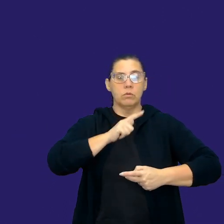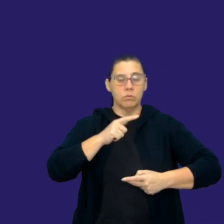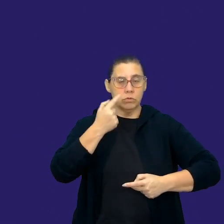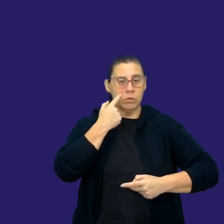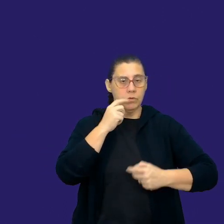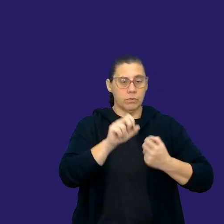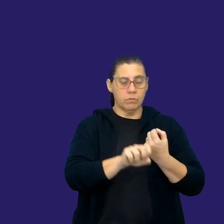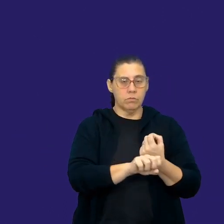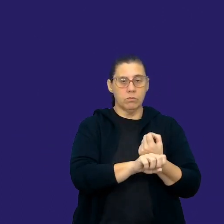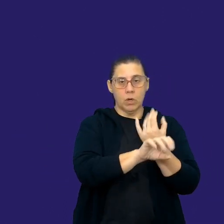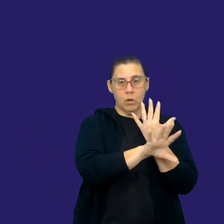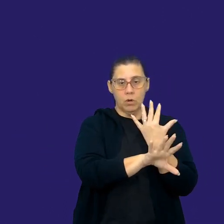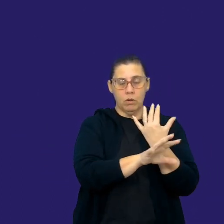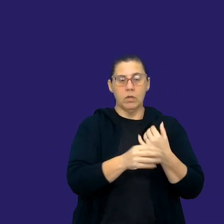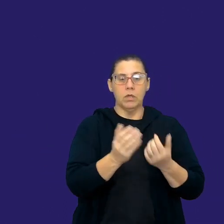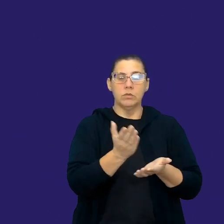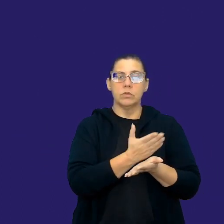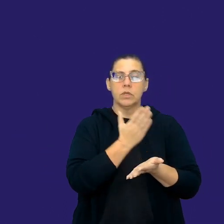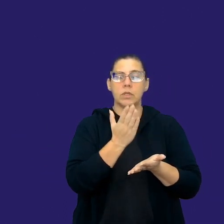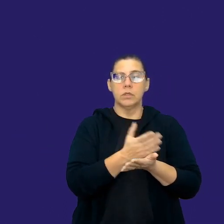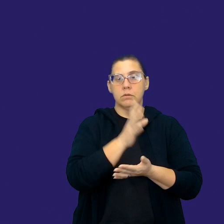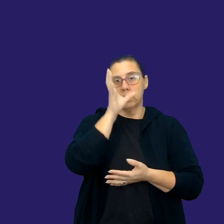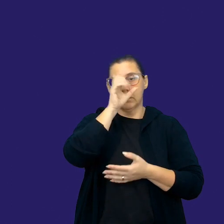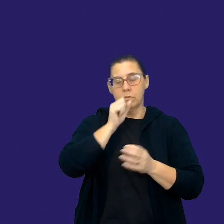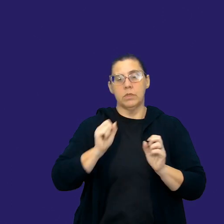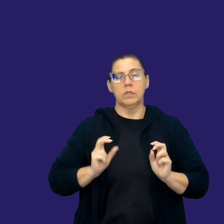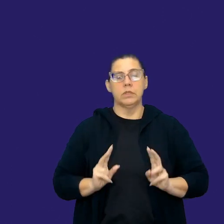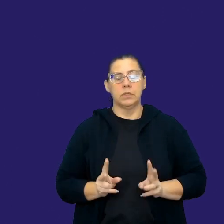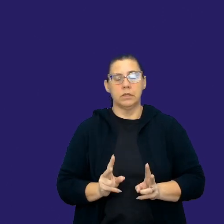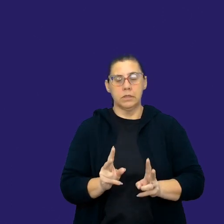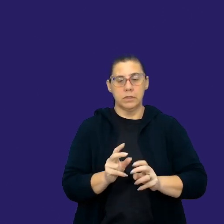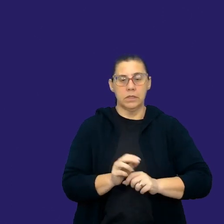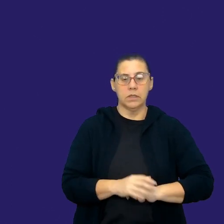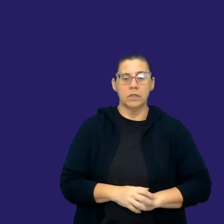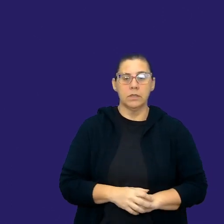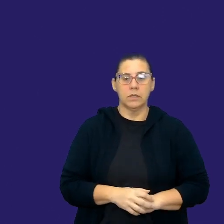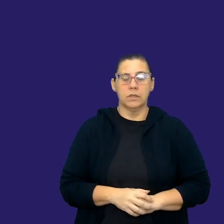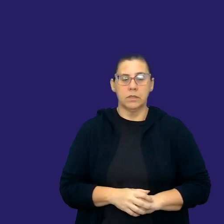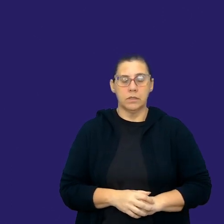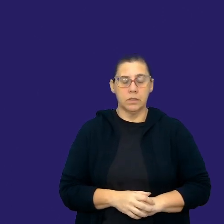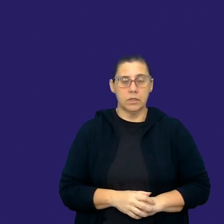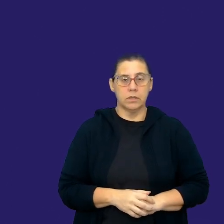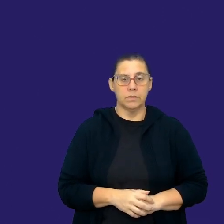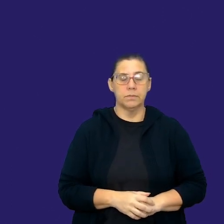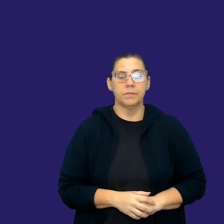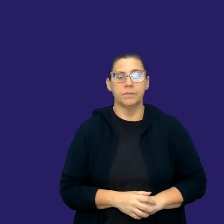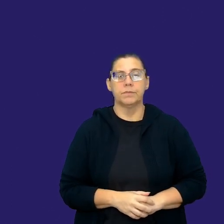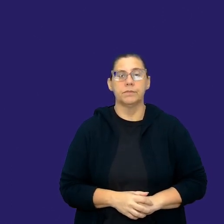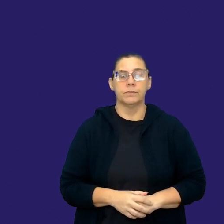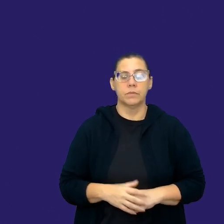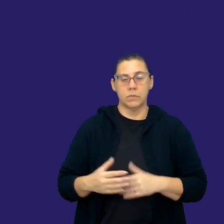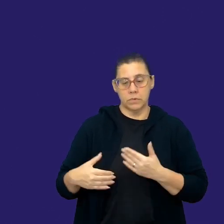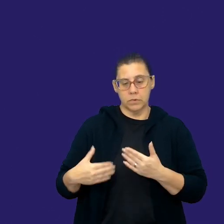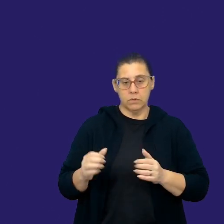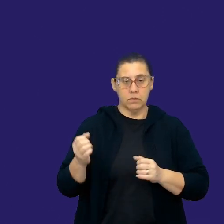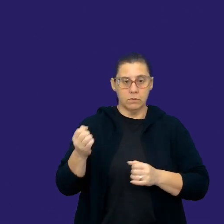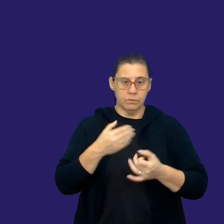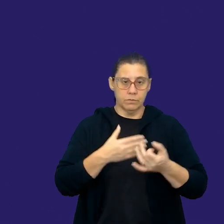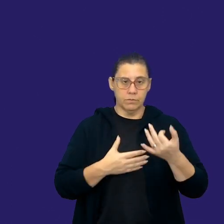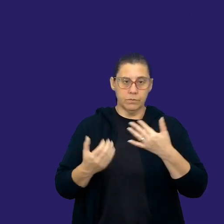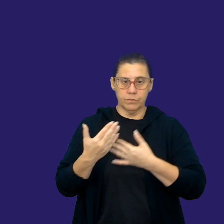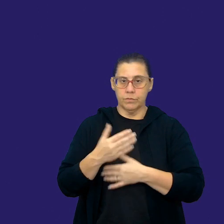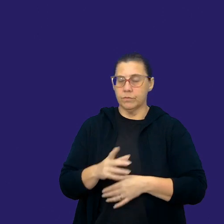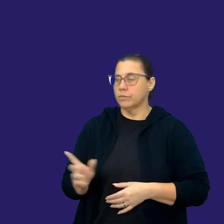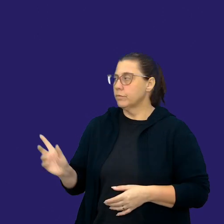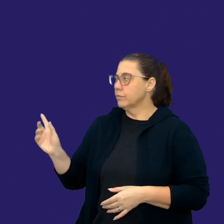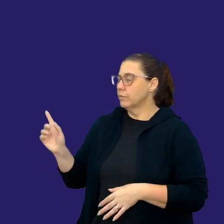dos cadernos do material Aprender Sempre, como sempre a gente faz, né, isso às vezes acaba sendo muito útil para vocês. Avançando mais um slide, a gente tem